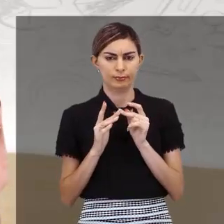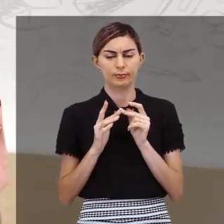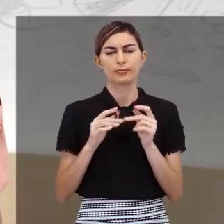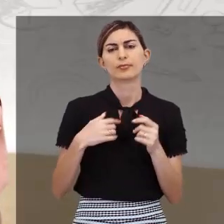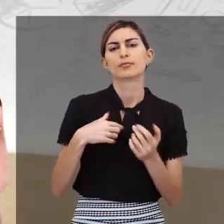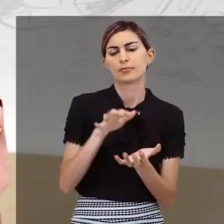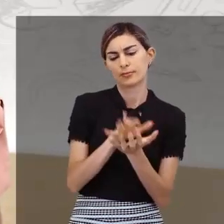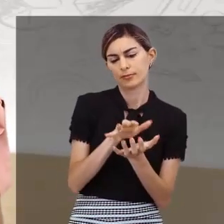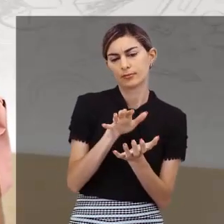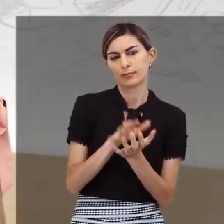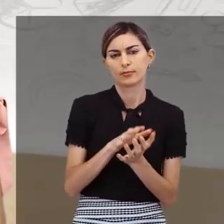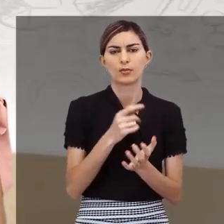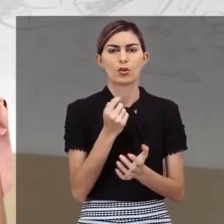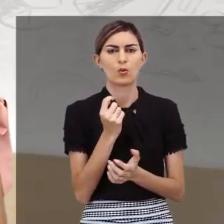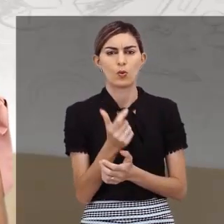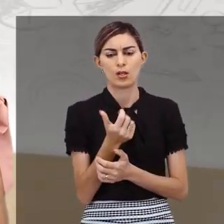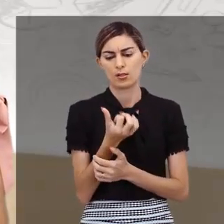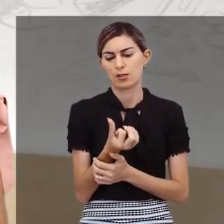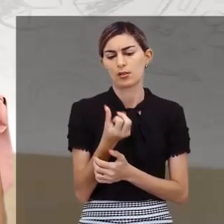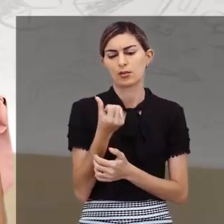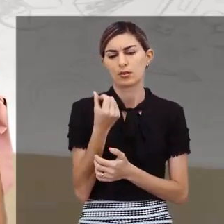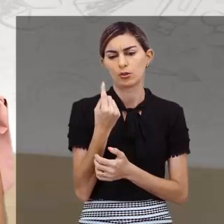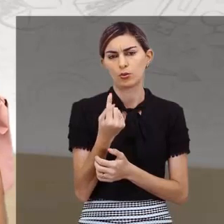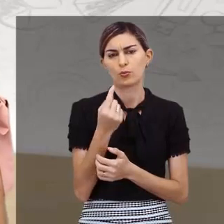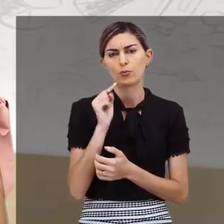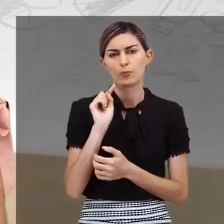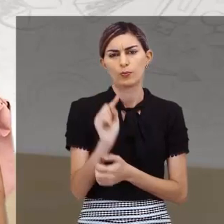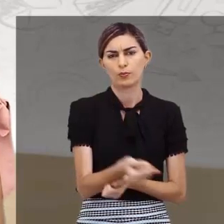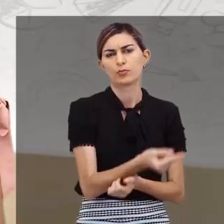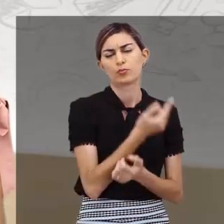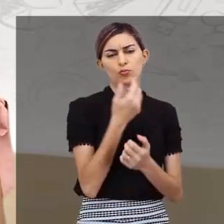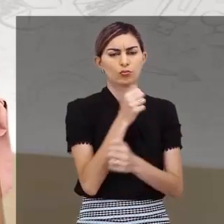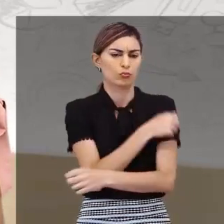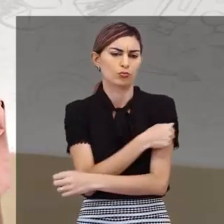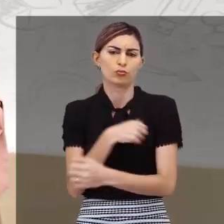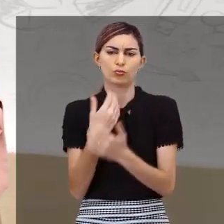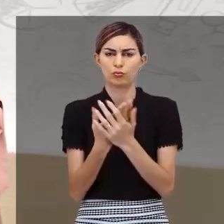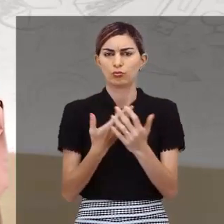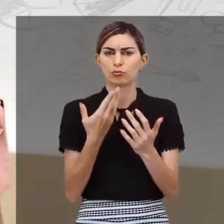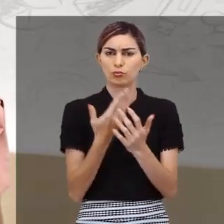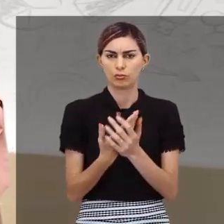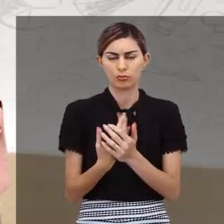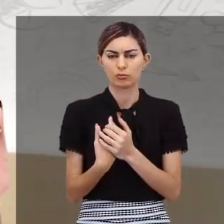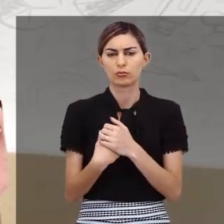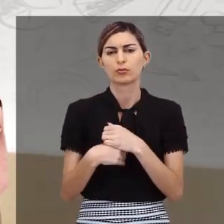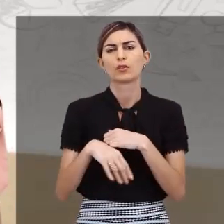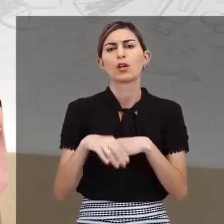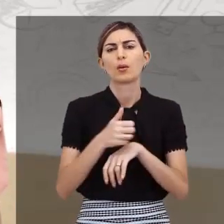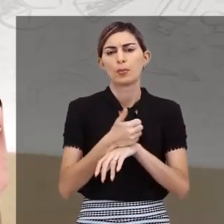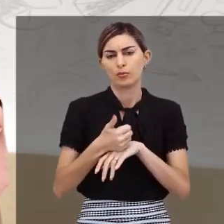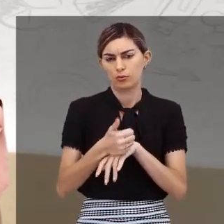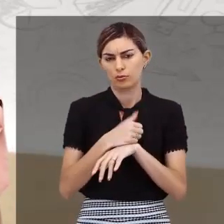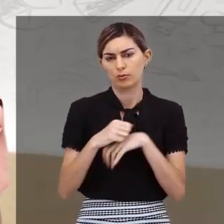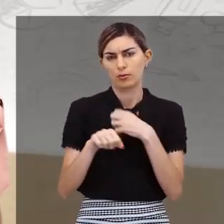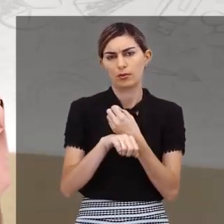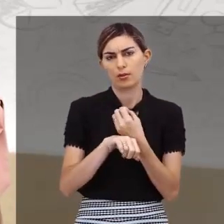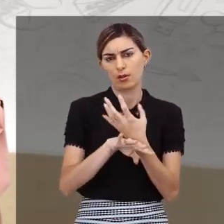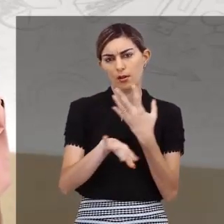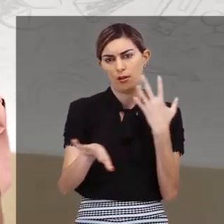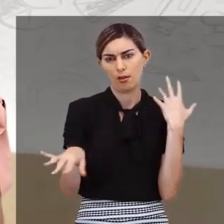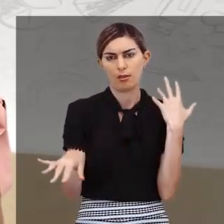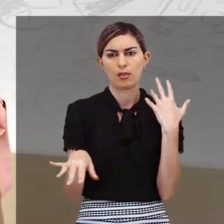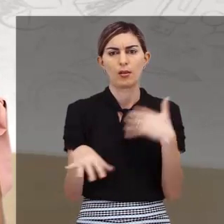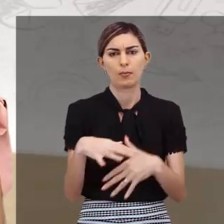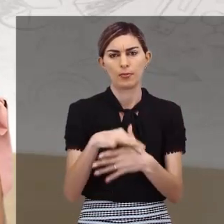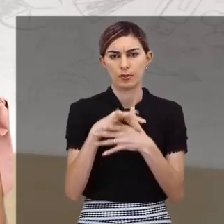Pernambuco tem quase 61 mil estudantes matriculados na educação profissional, nas formas EAD e presencial,